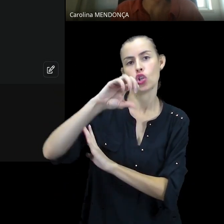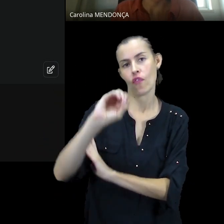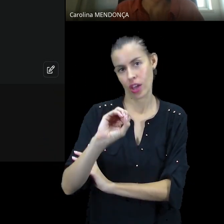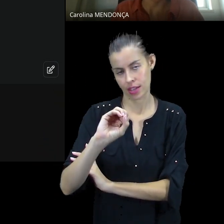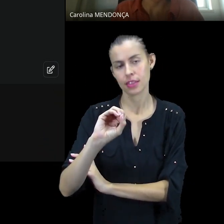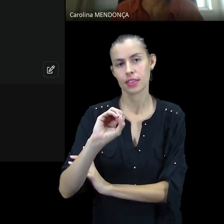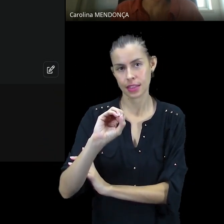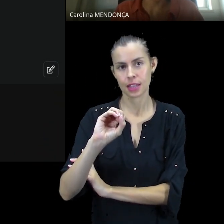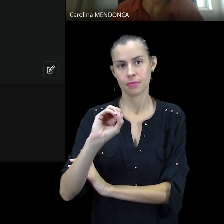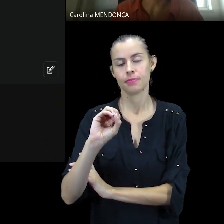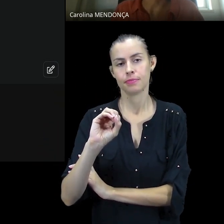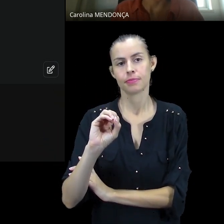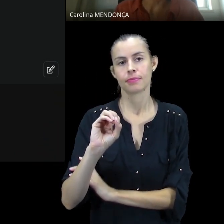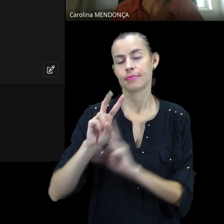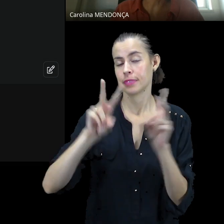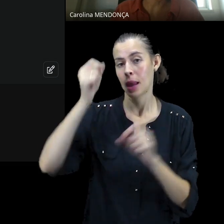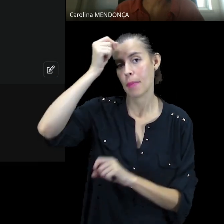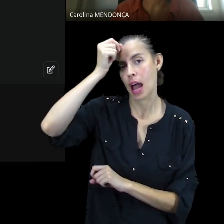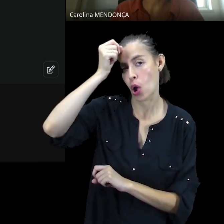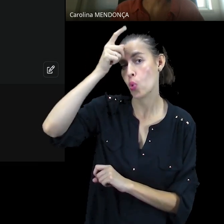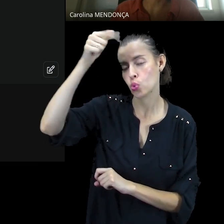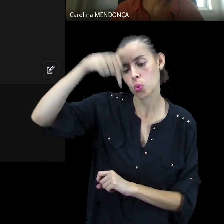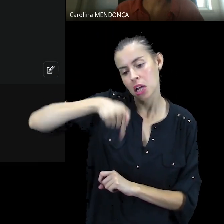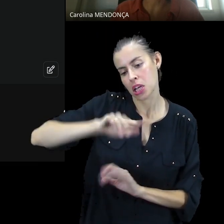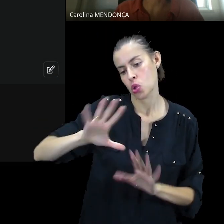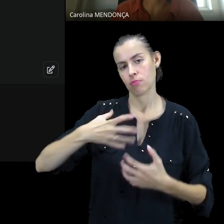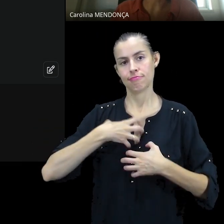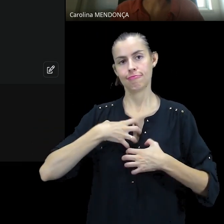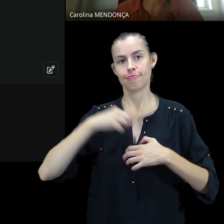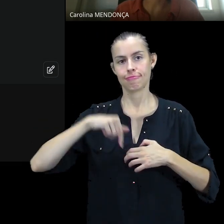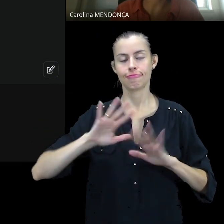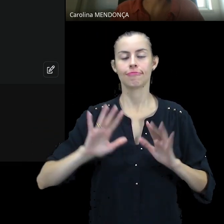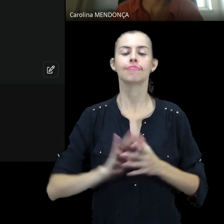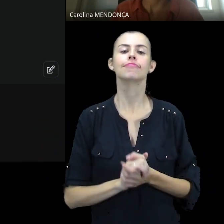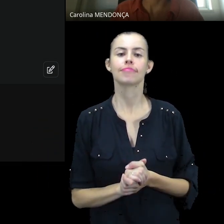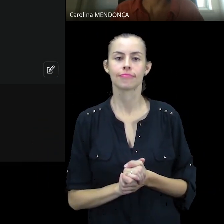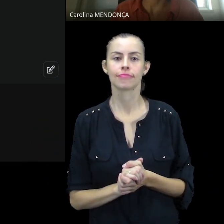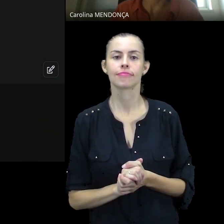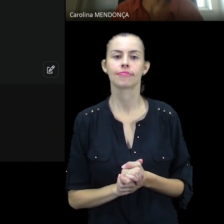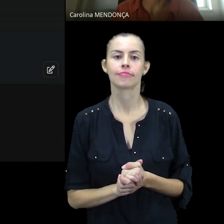cultura institucional. Além disso, a gente incluiu a possibilidade dos cursos